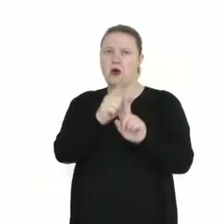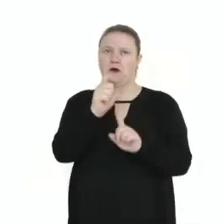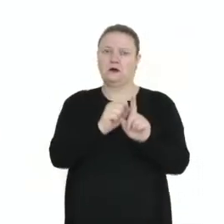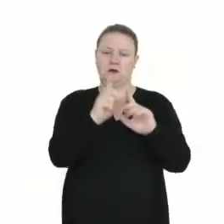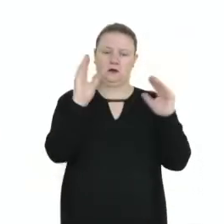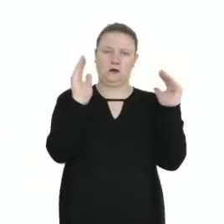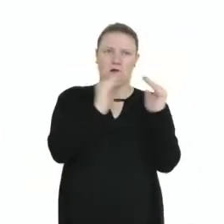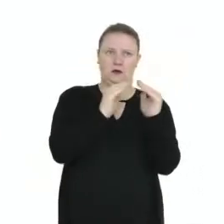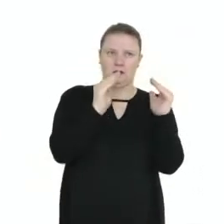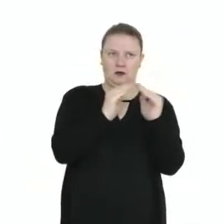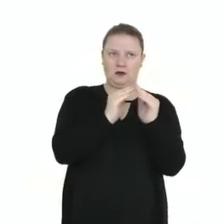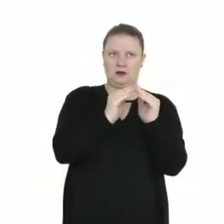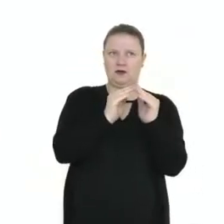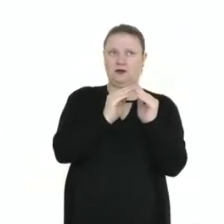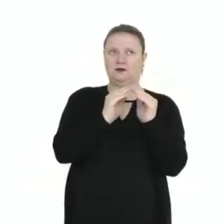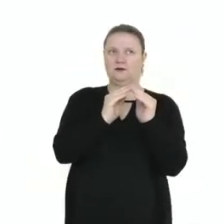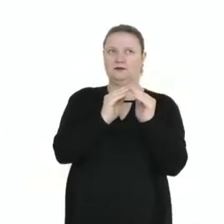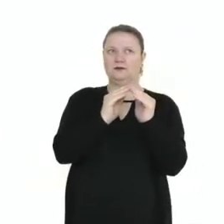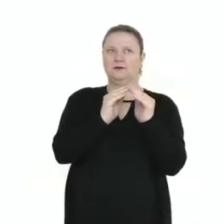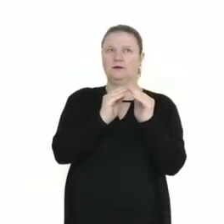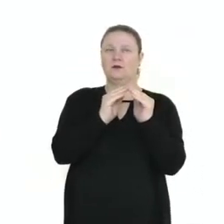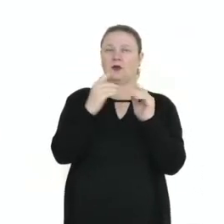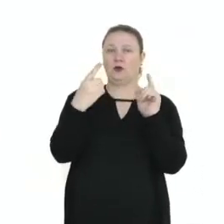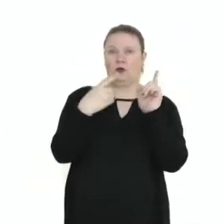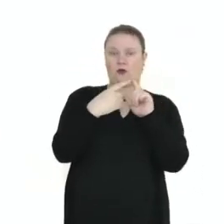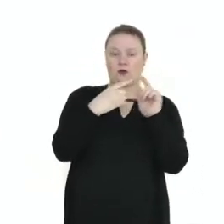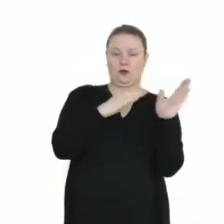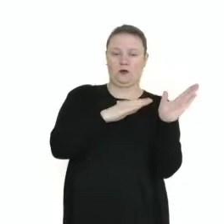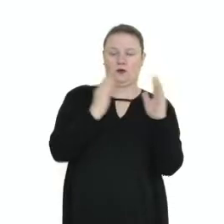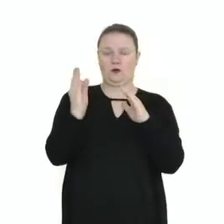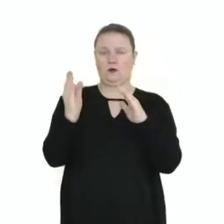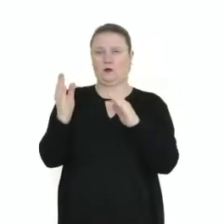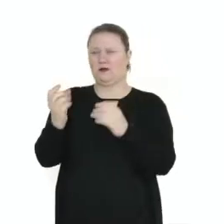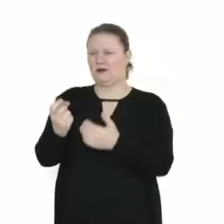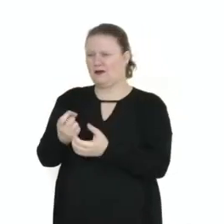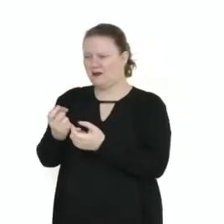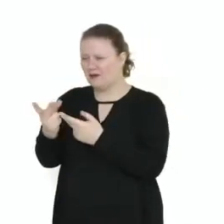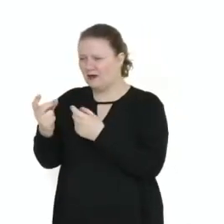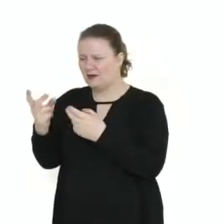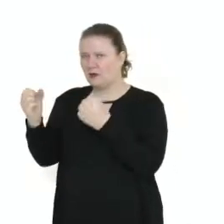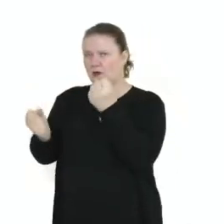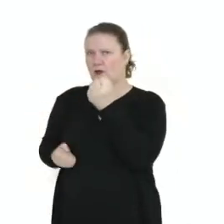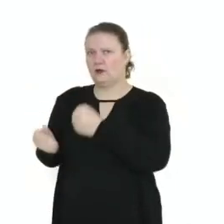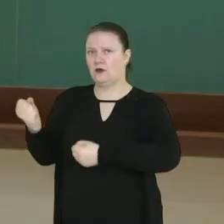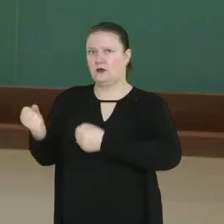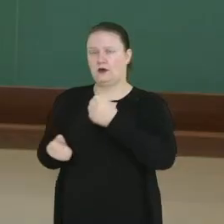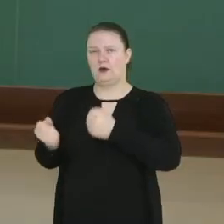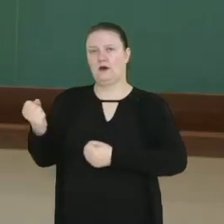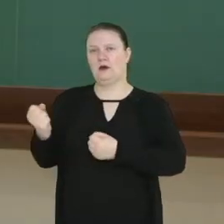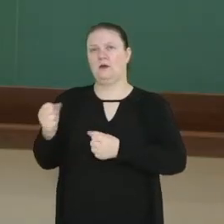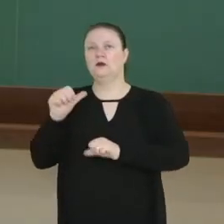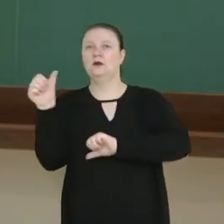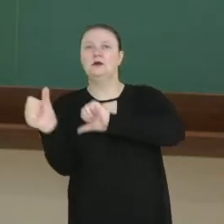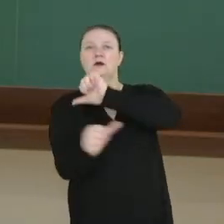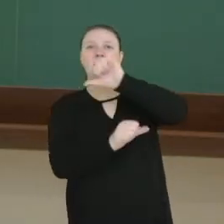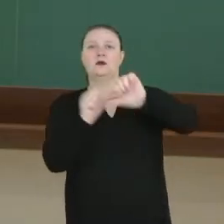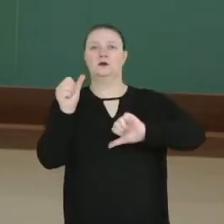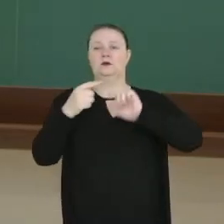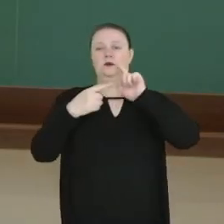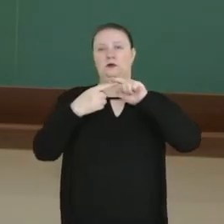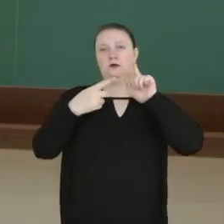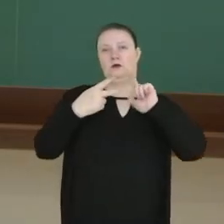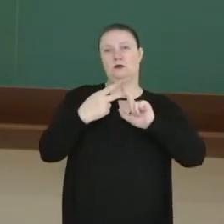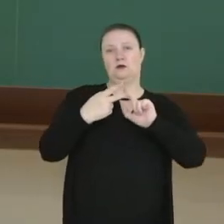casa, certo? Um período. Não vendemos o carro, outro período. Então, transformamos aqui em dois